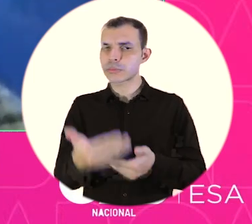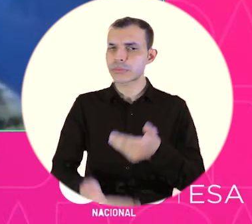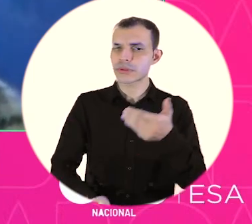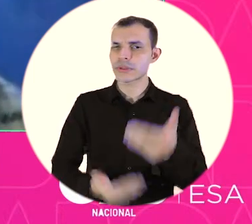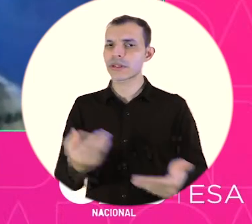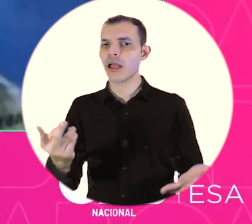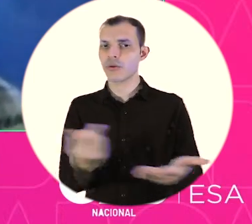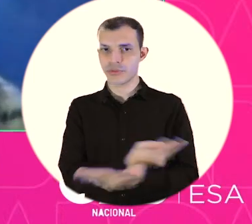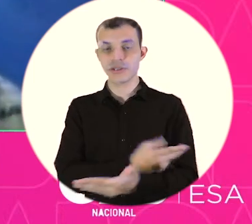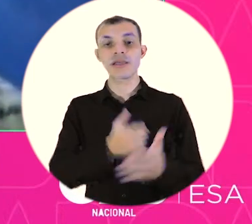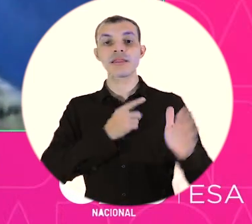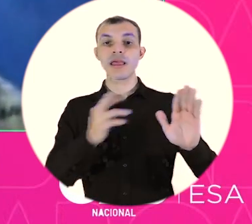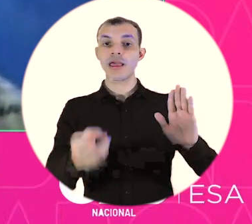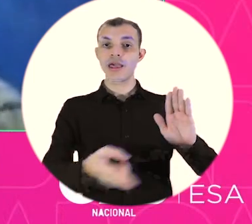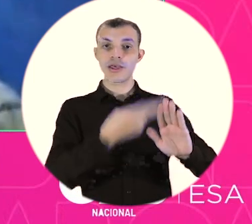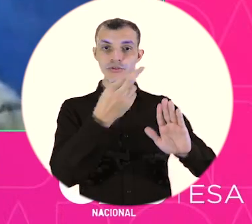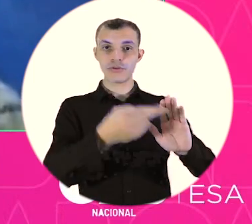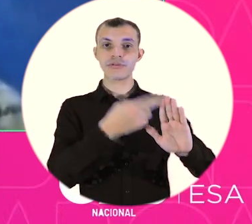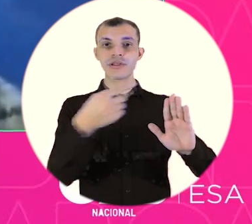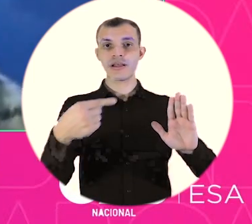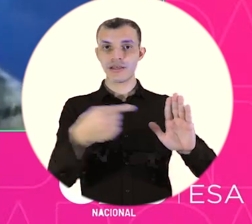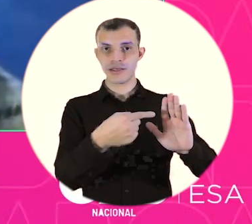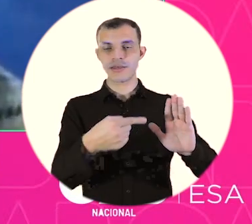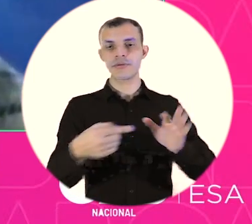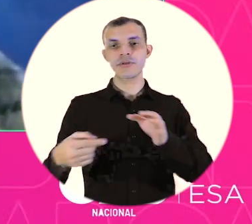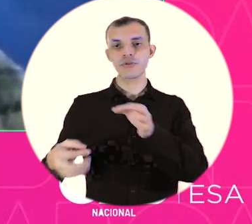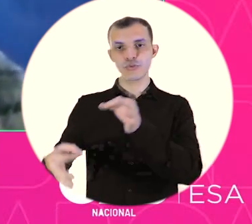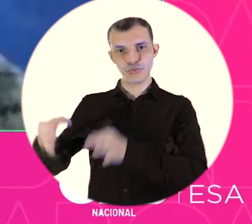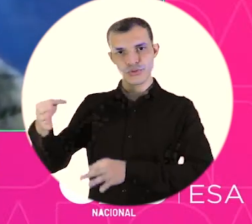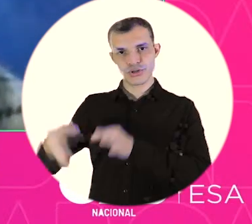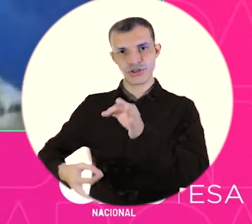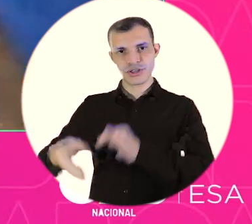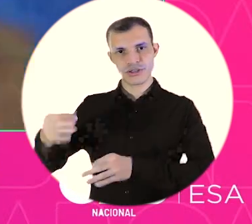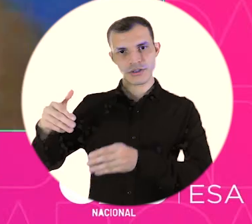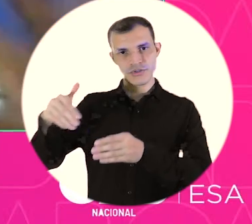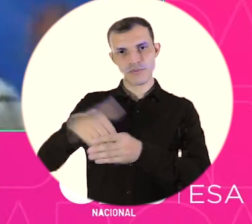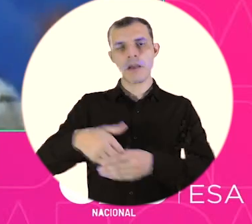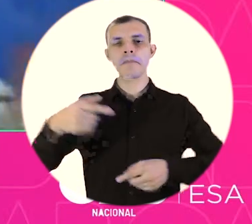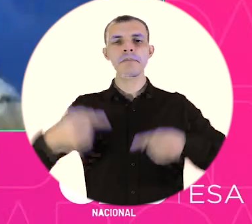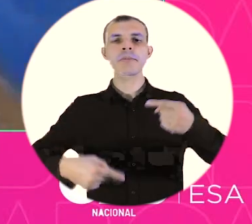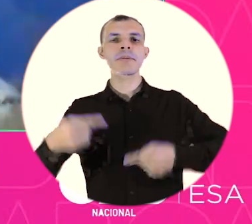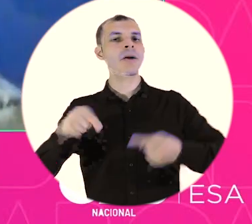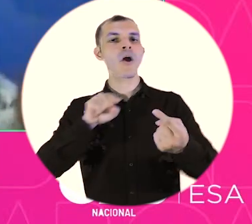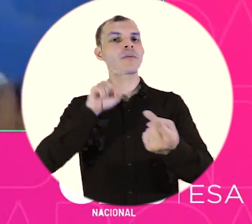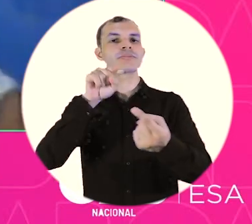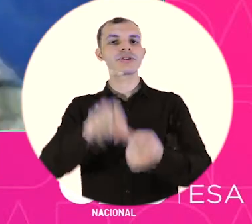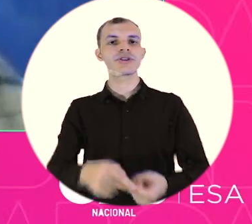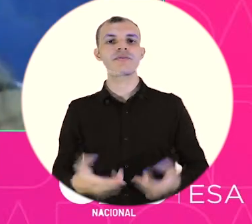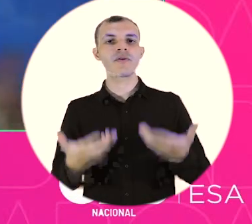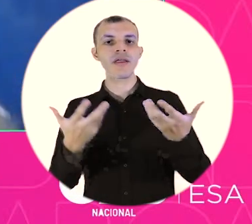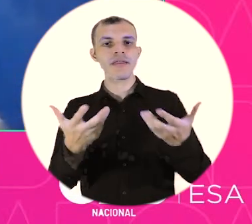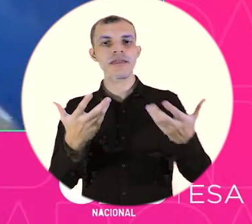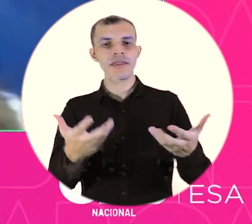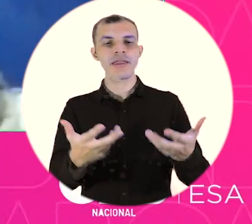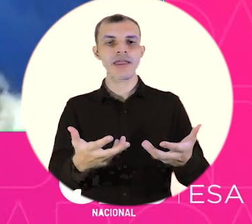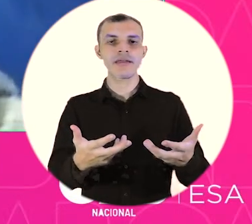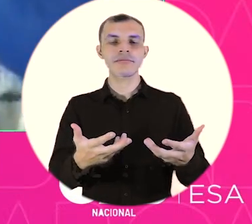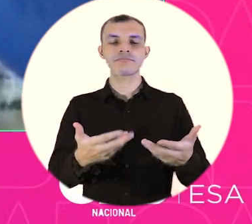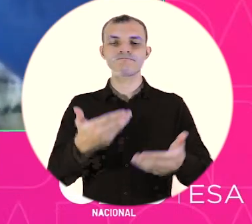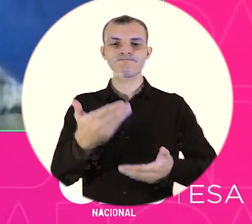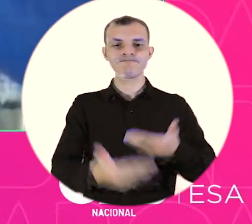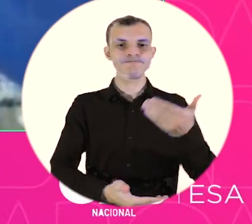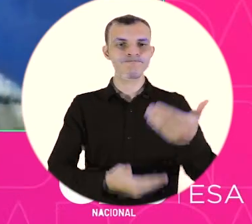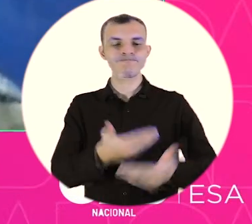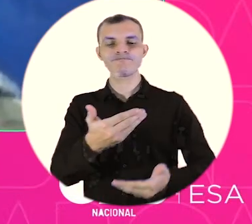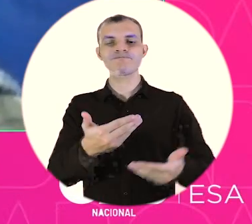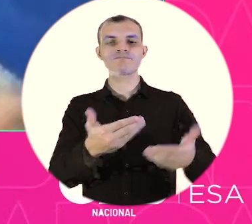ferramentas que a resolução trouxe, que a Justiça Eleitoral discute para tentar